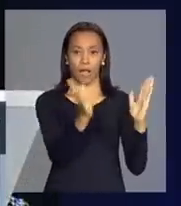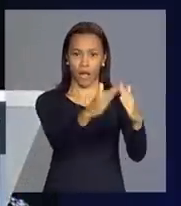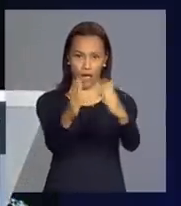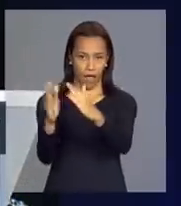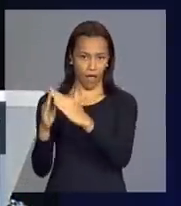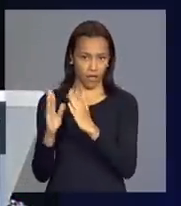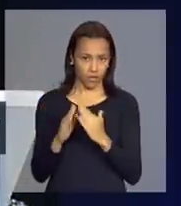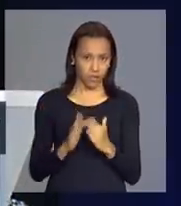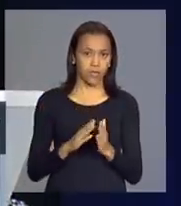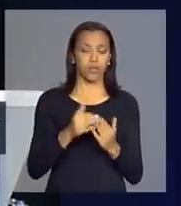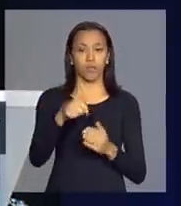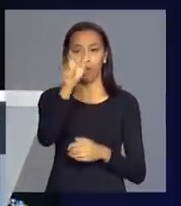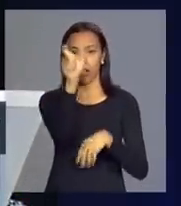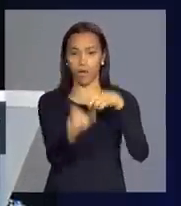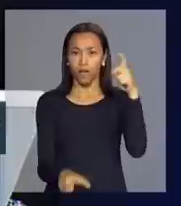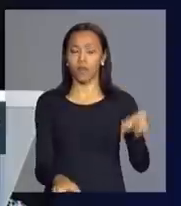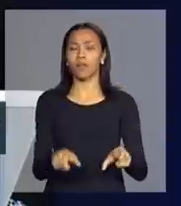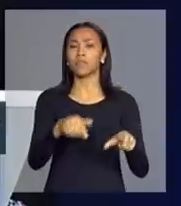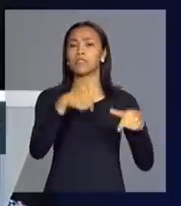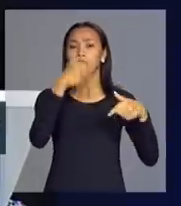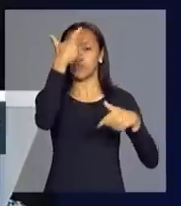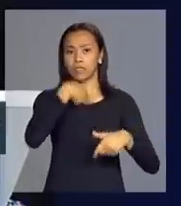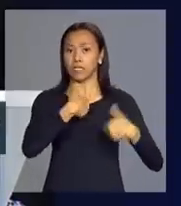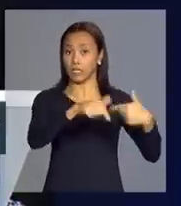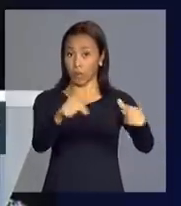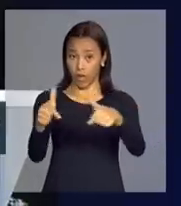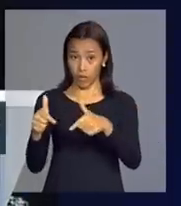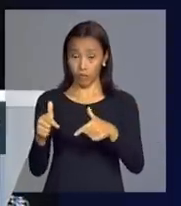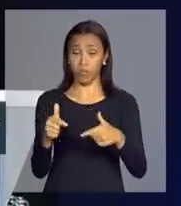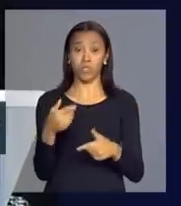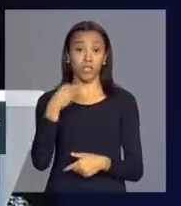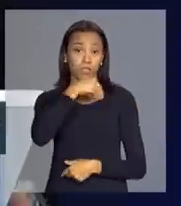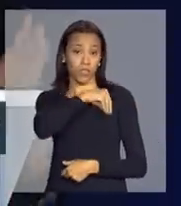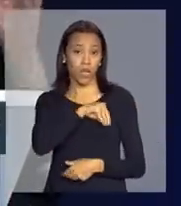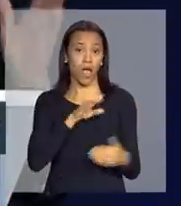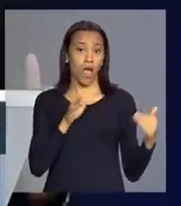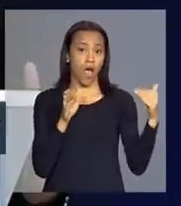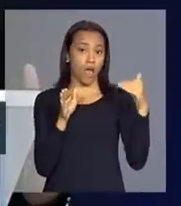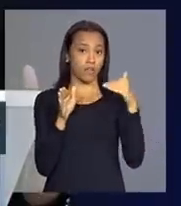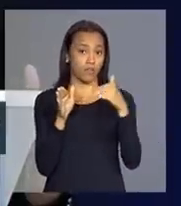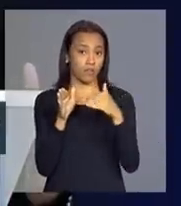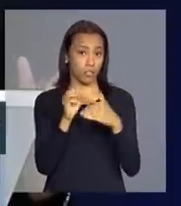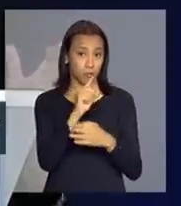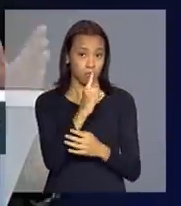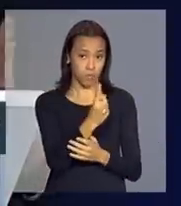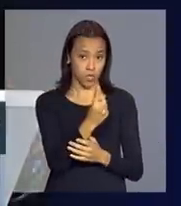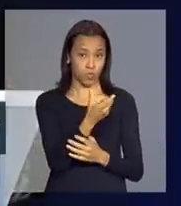para trabalhadores que ganham até de